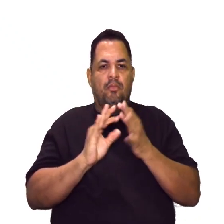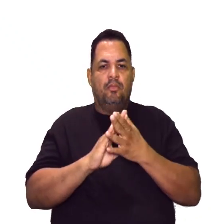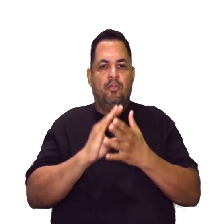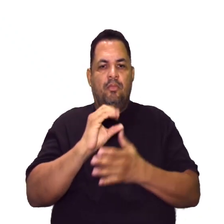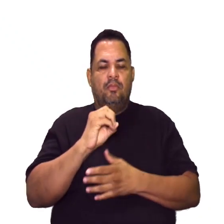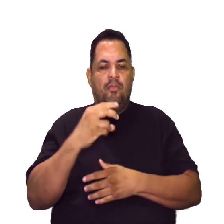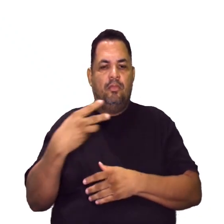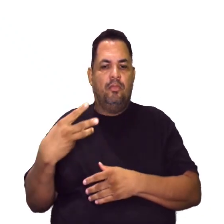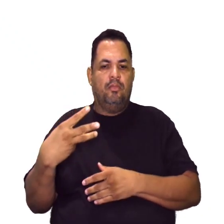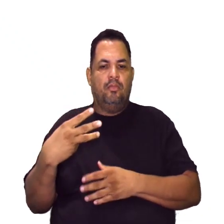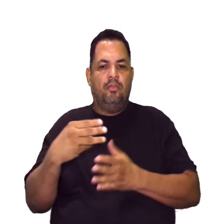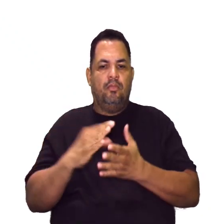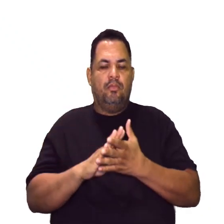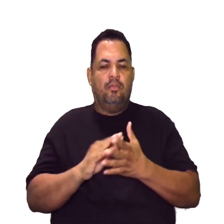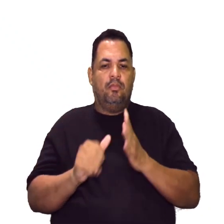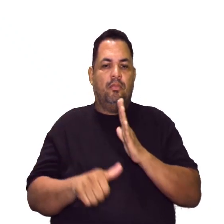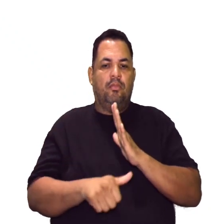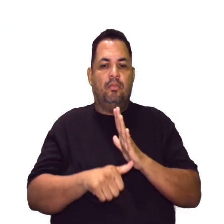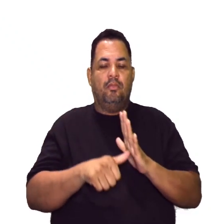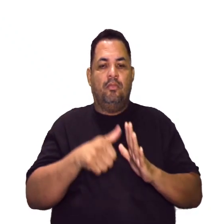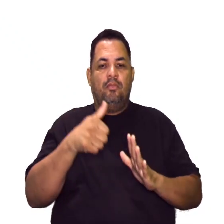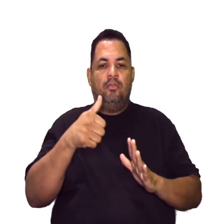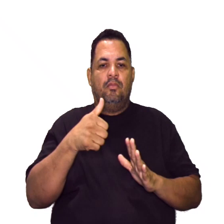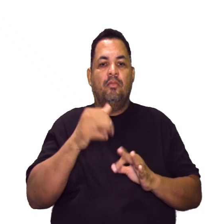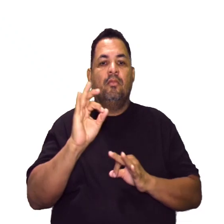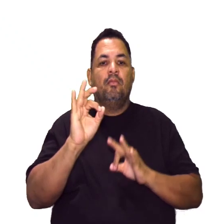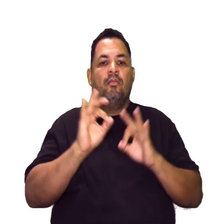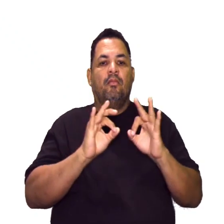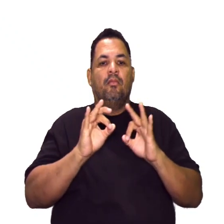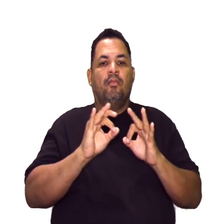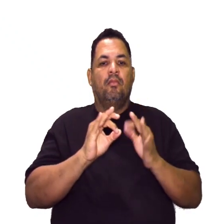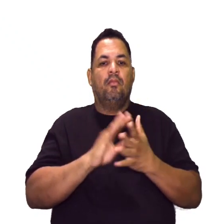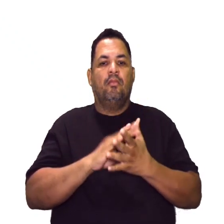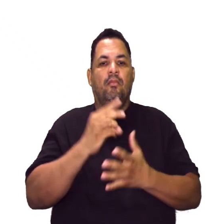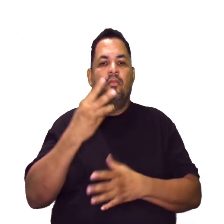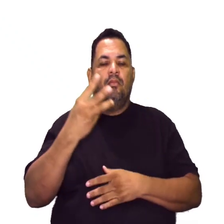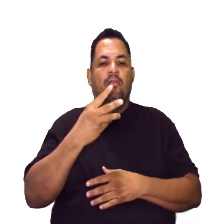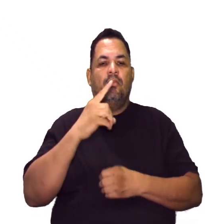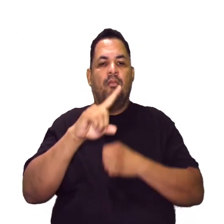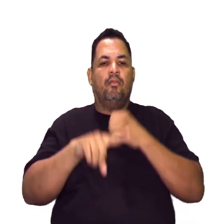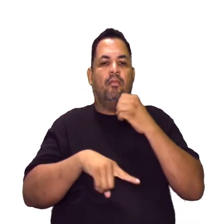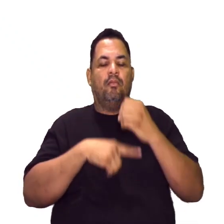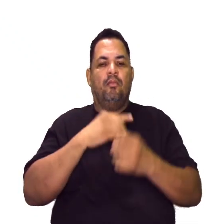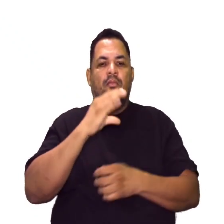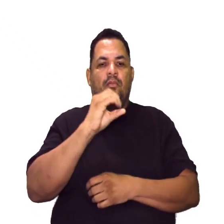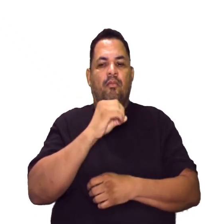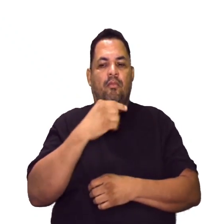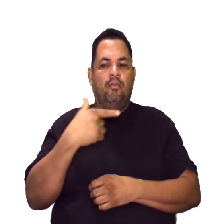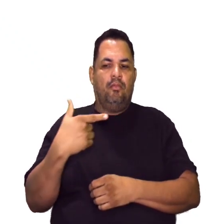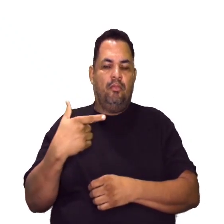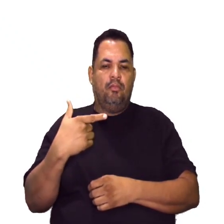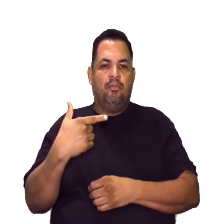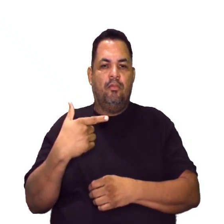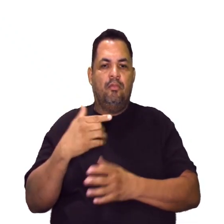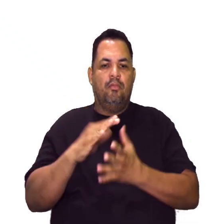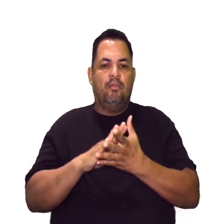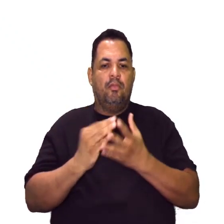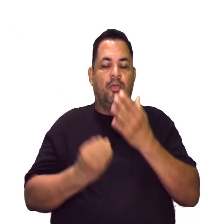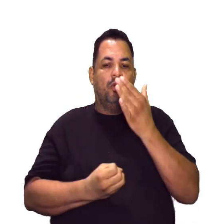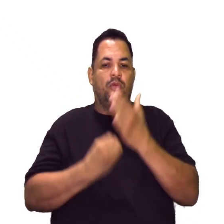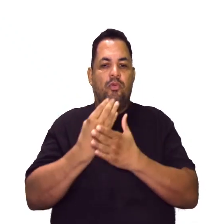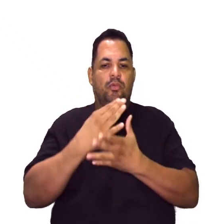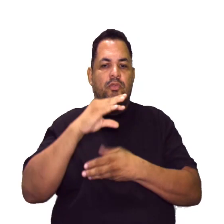é O3. A primeira coisa você vai ver 3 átomos de oxigênio formando um